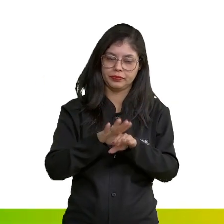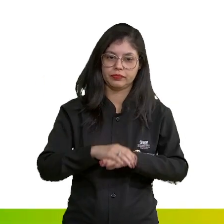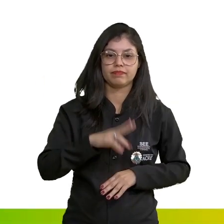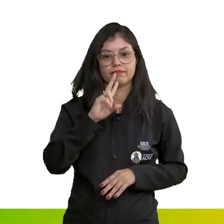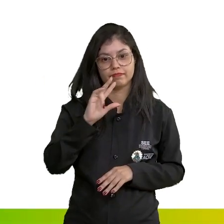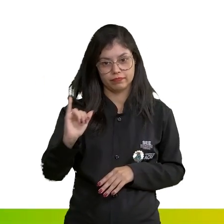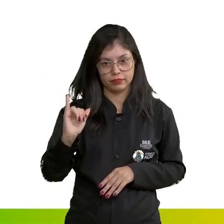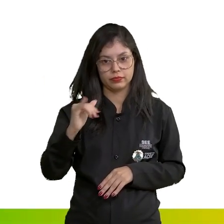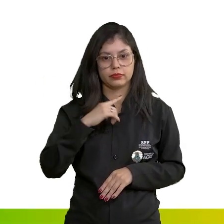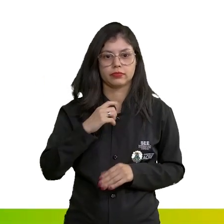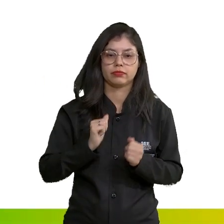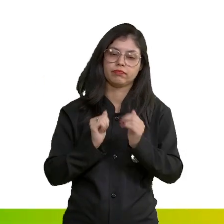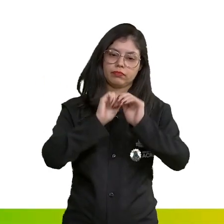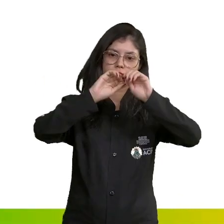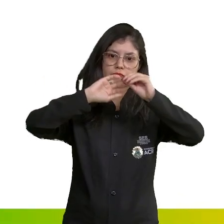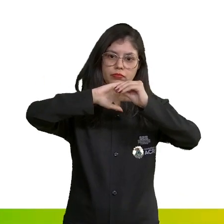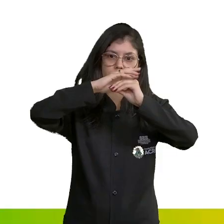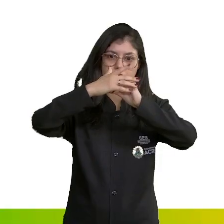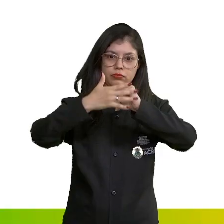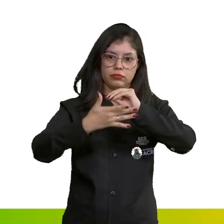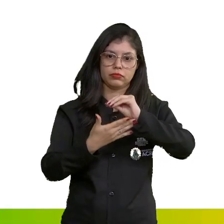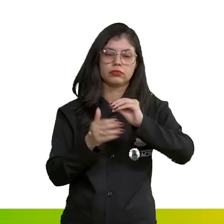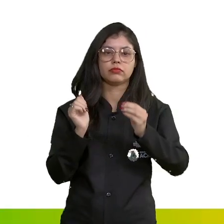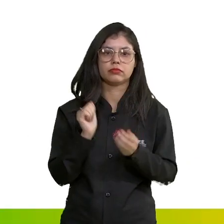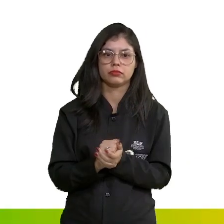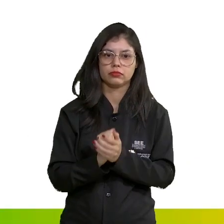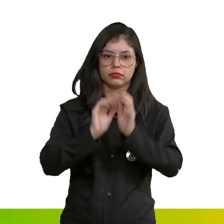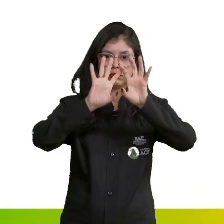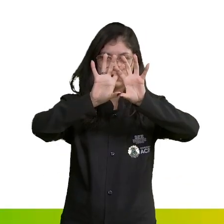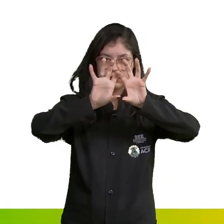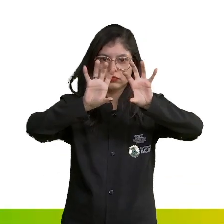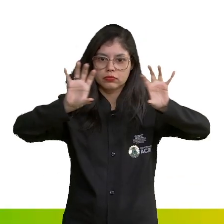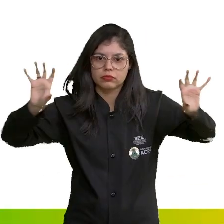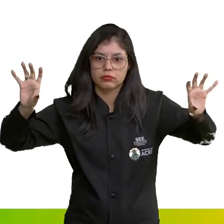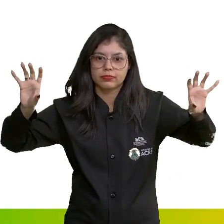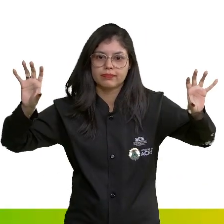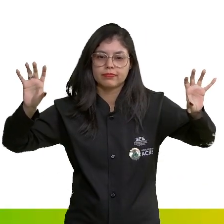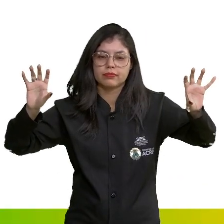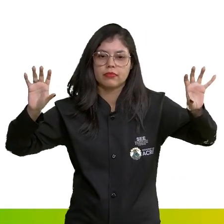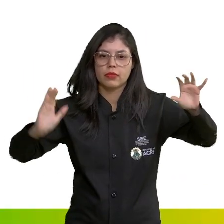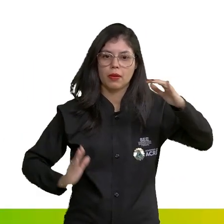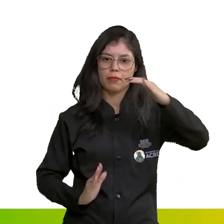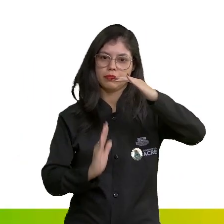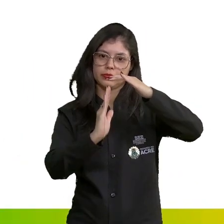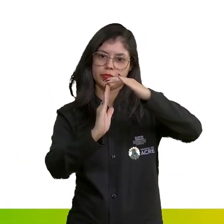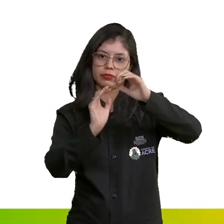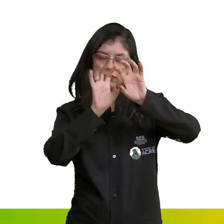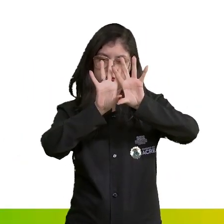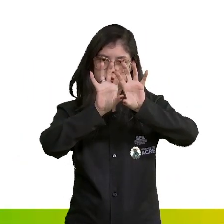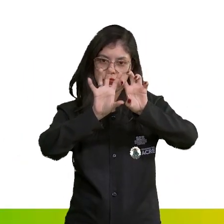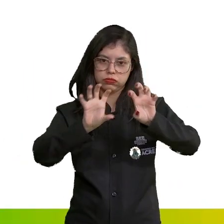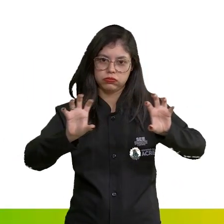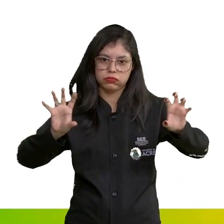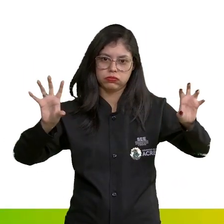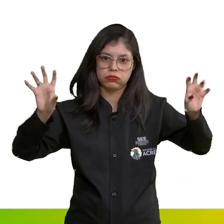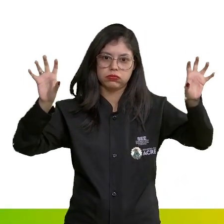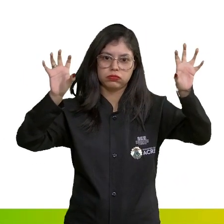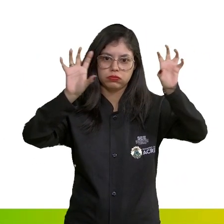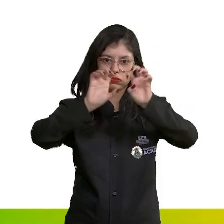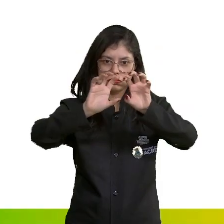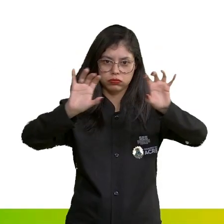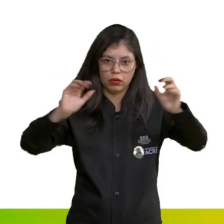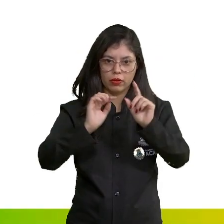vai lançando para o nosso ambiente. Então, esse calor, ela fica retida aqui, fica presa com esses gases, que causa aí o aumento